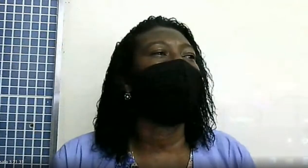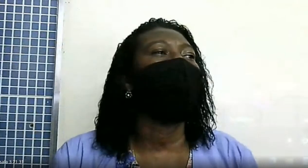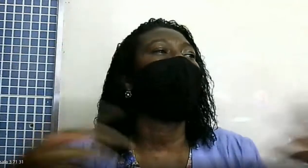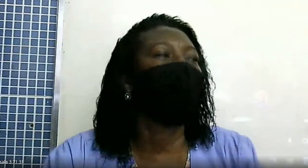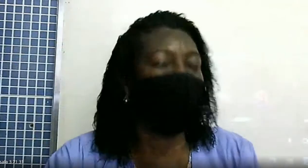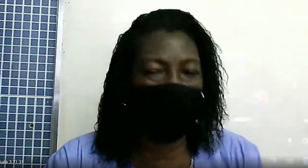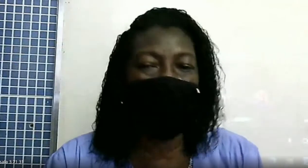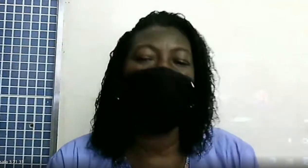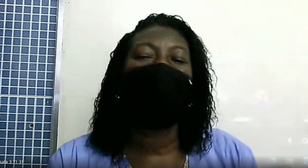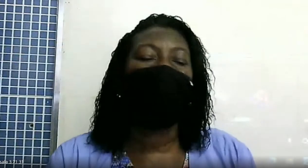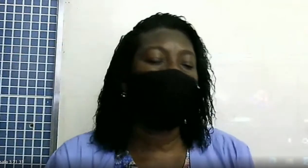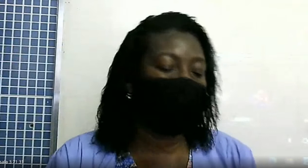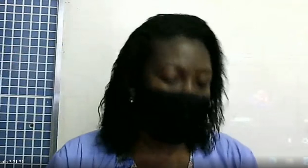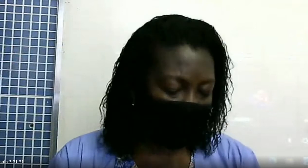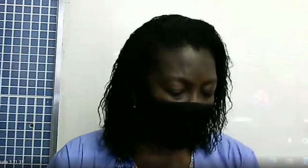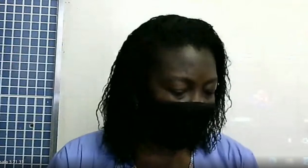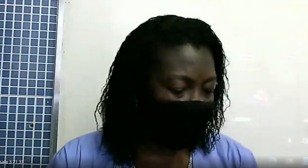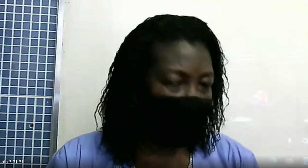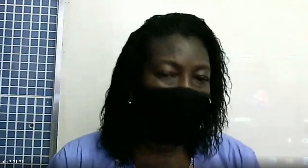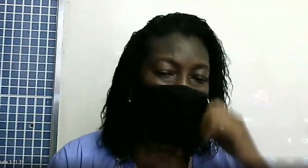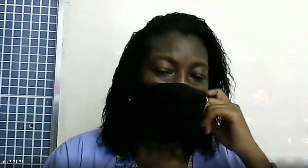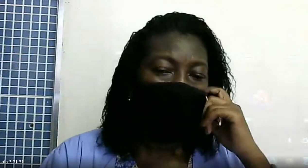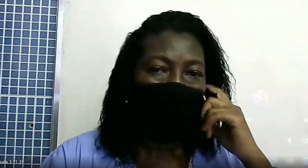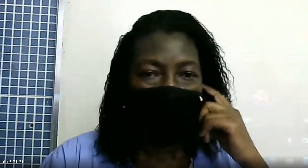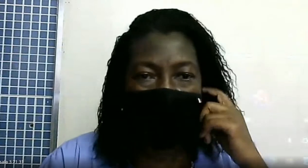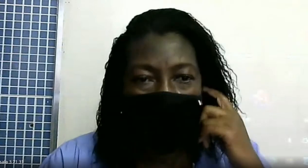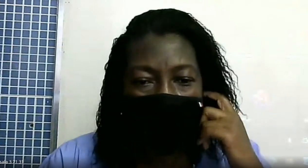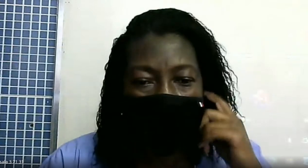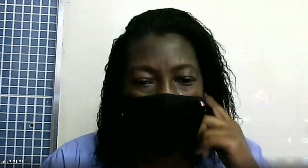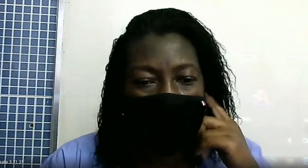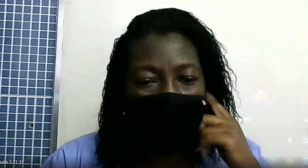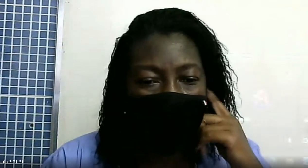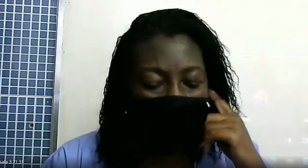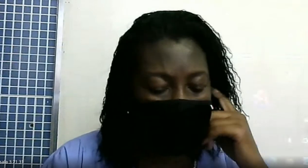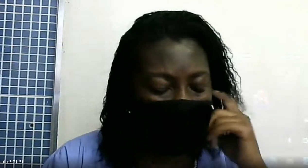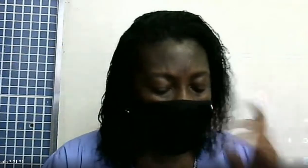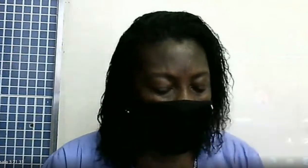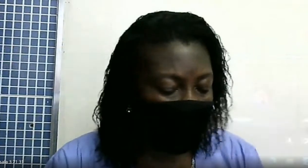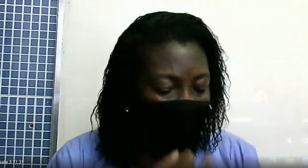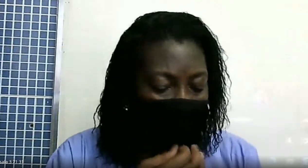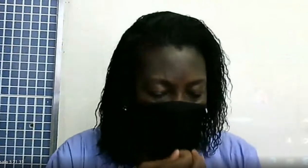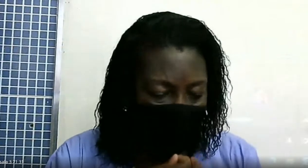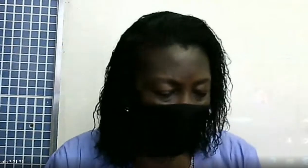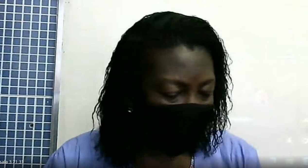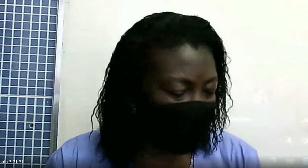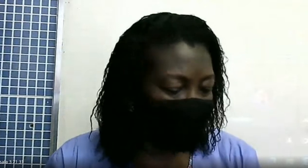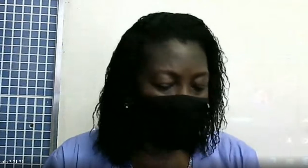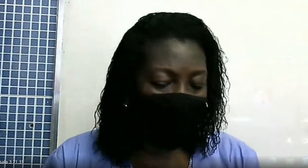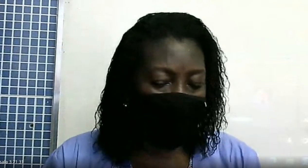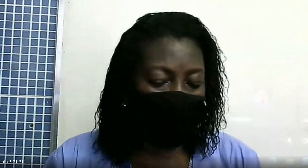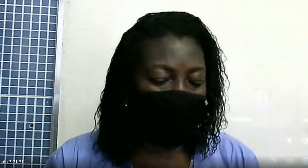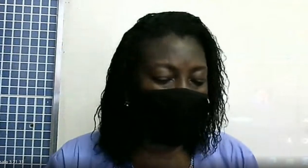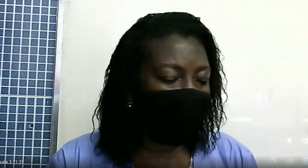com arte, né? Artivismo, né? E com relação a isso, nós